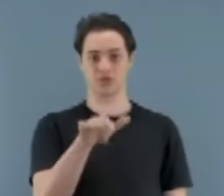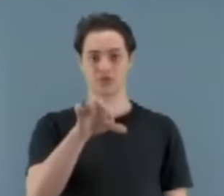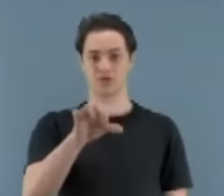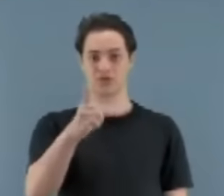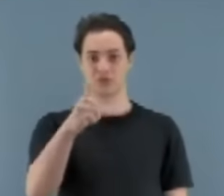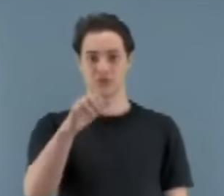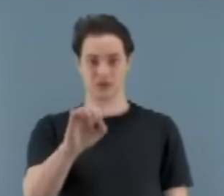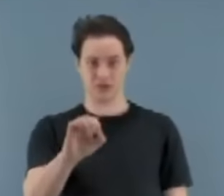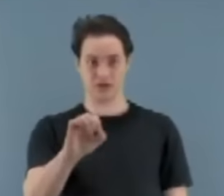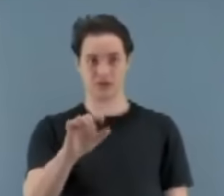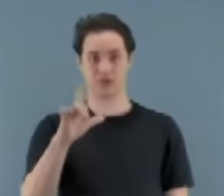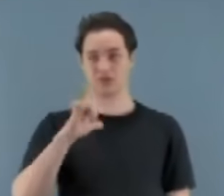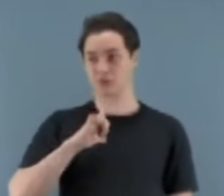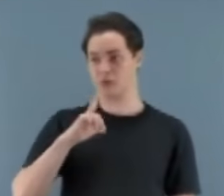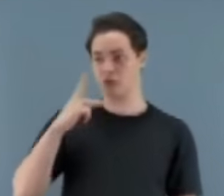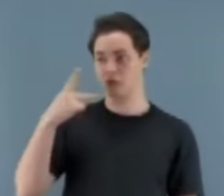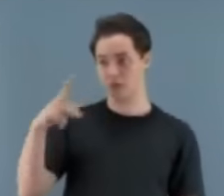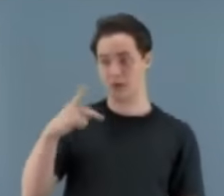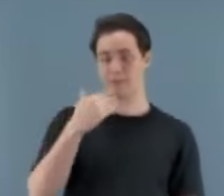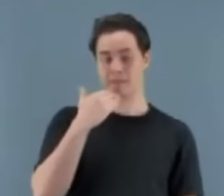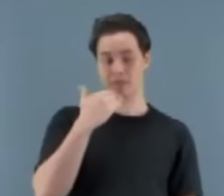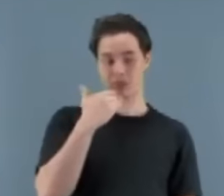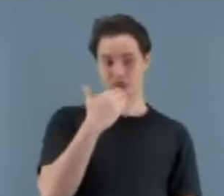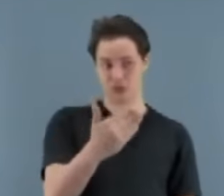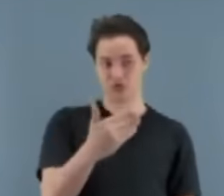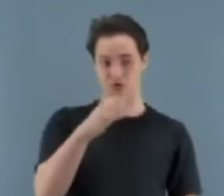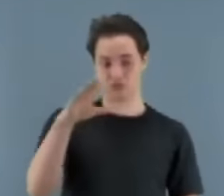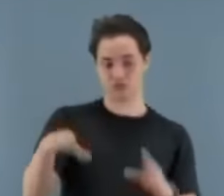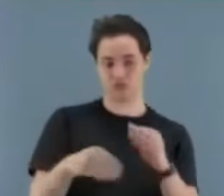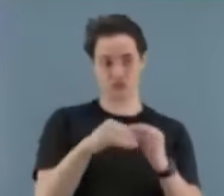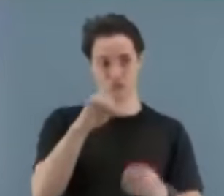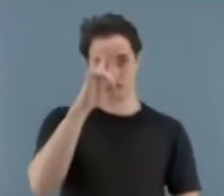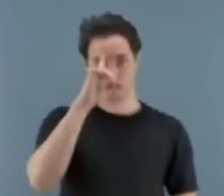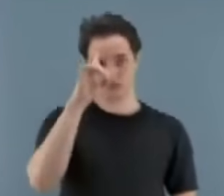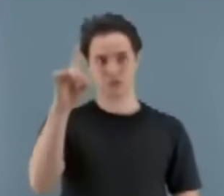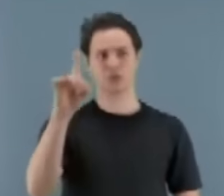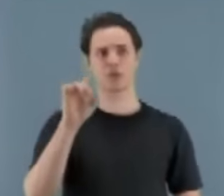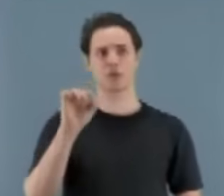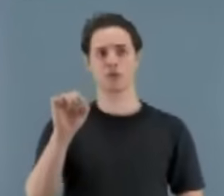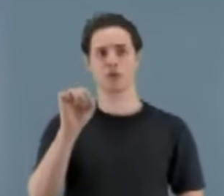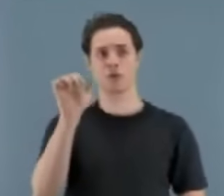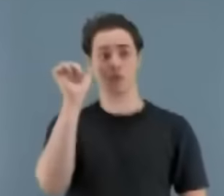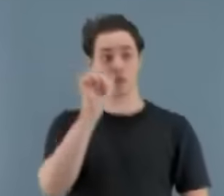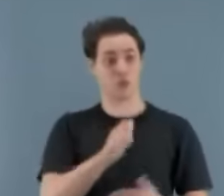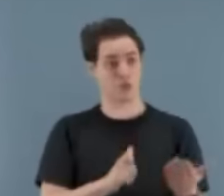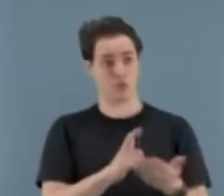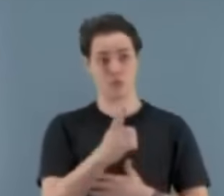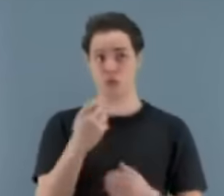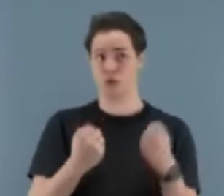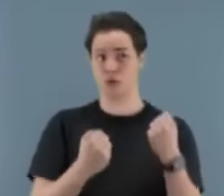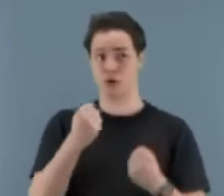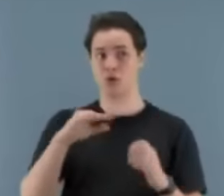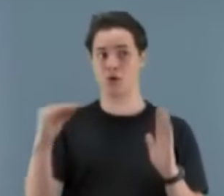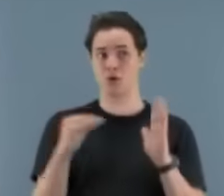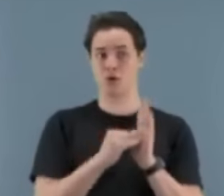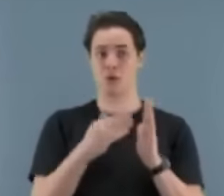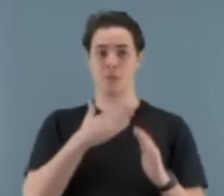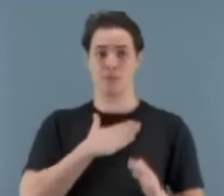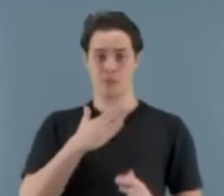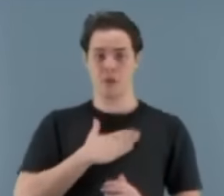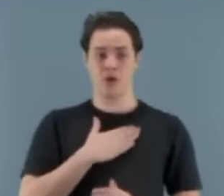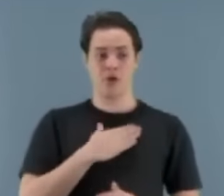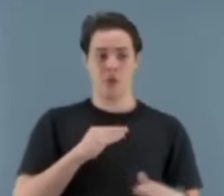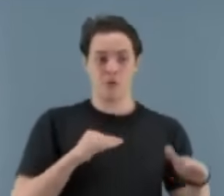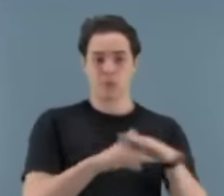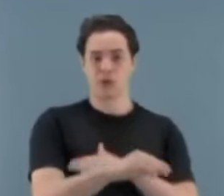R$72.910. No extrato que a senhora pediu para tirar a cópia, está lá no dia que, essa senhora comprou o carro, que depositou na minha conta